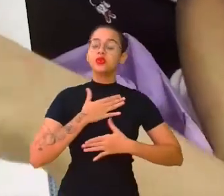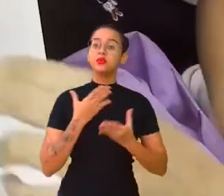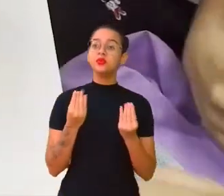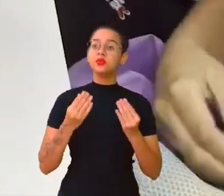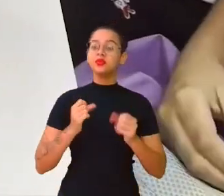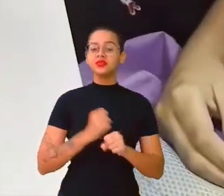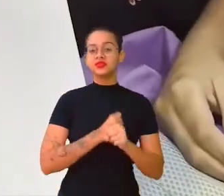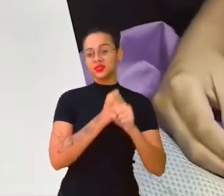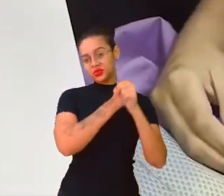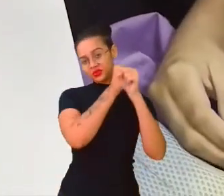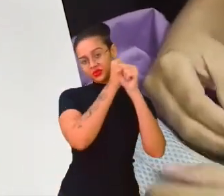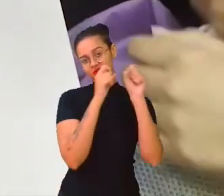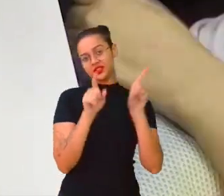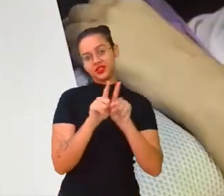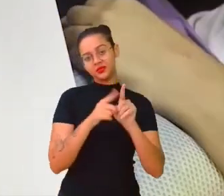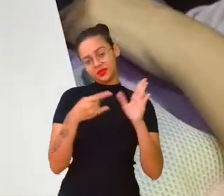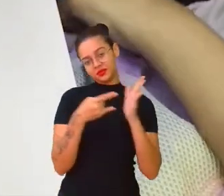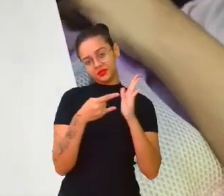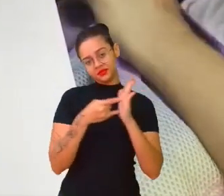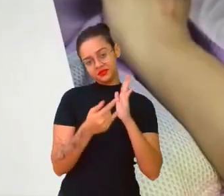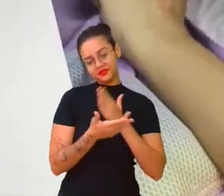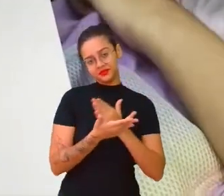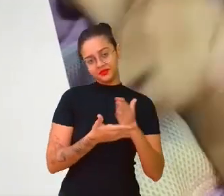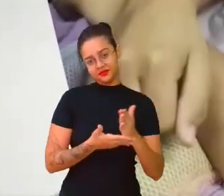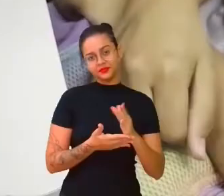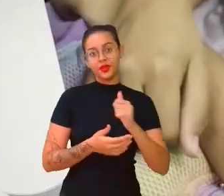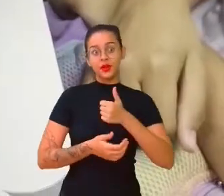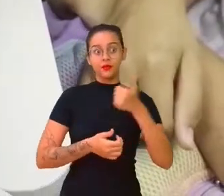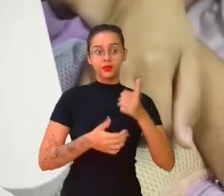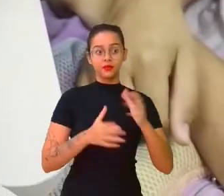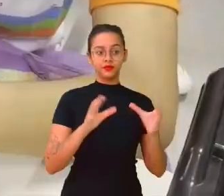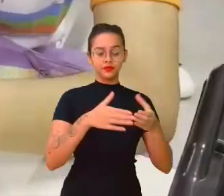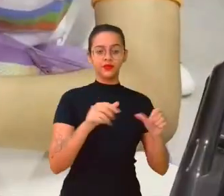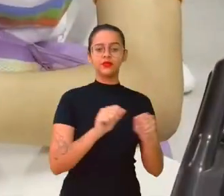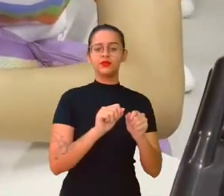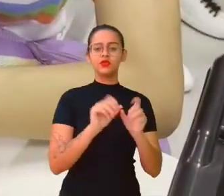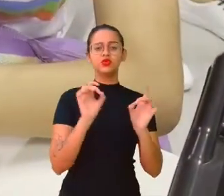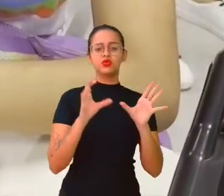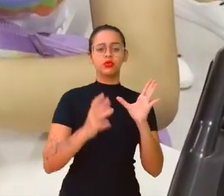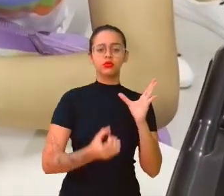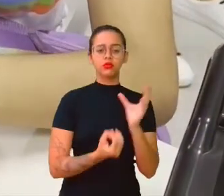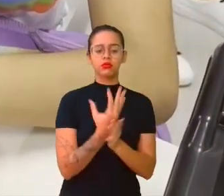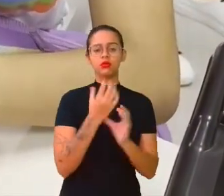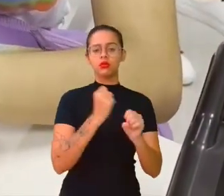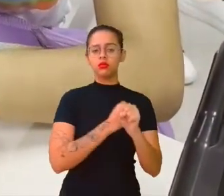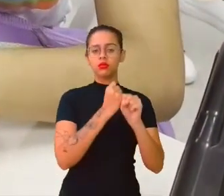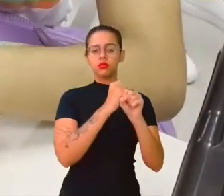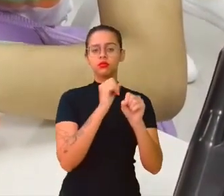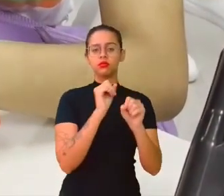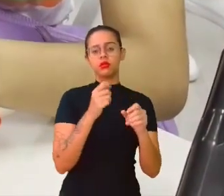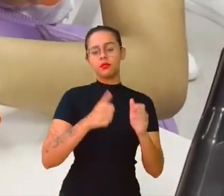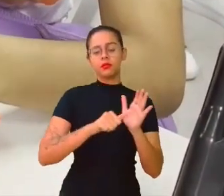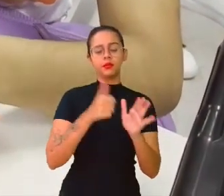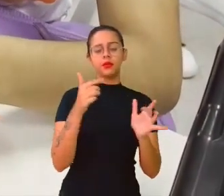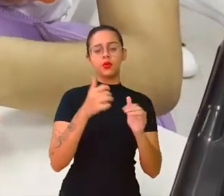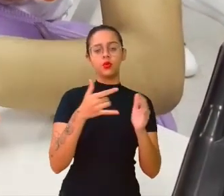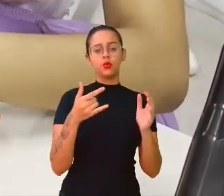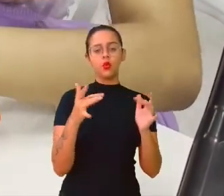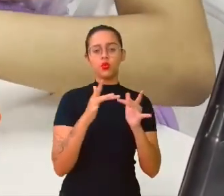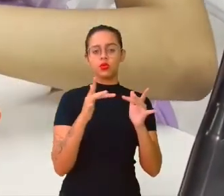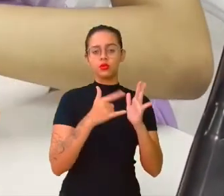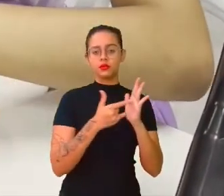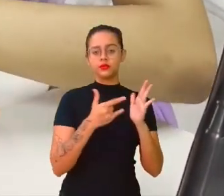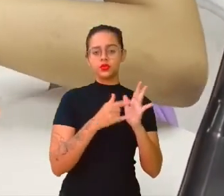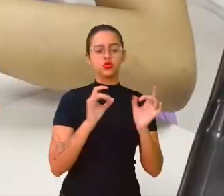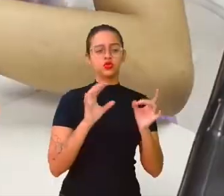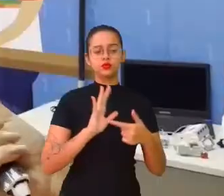da construção e da programação inicial, e a primeira turma fez apenas a construção, por já teriam contato com programação e construção. Então foi só